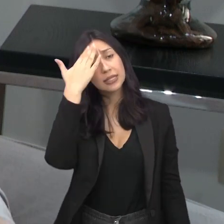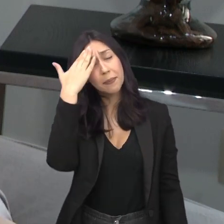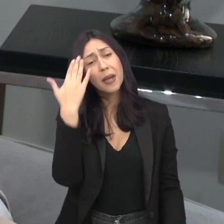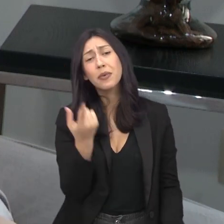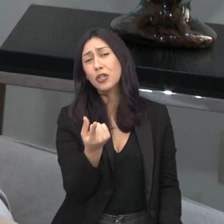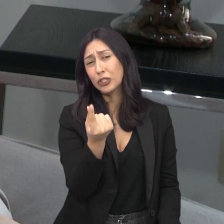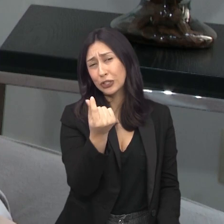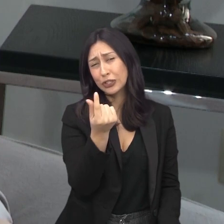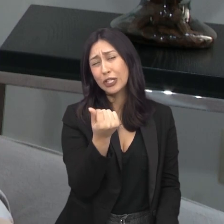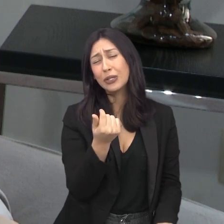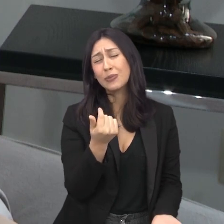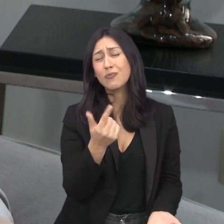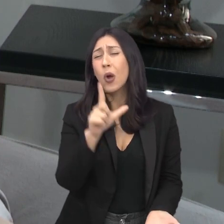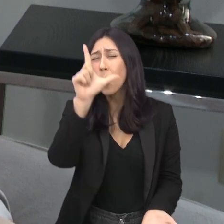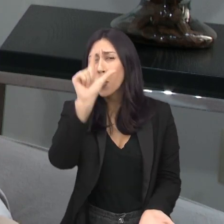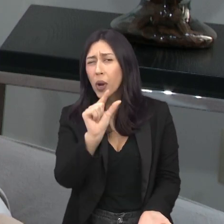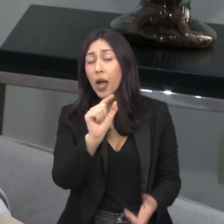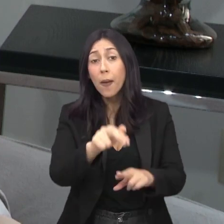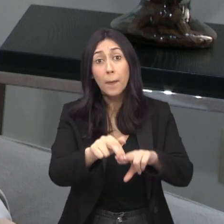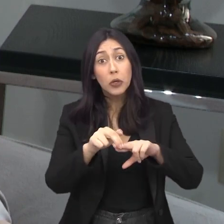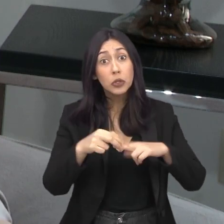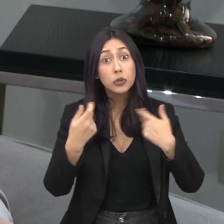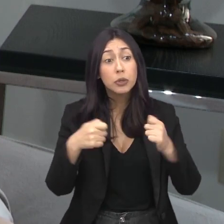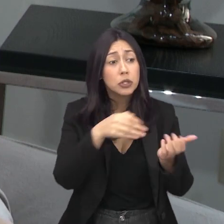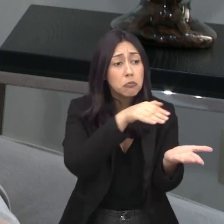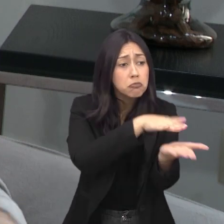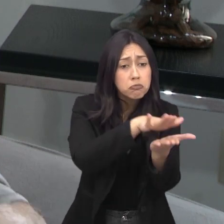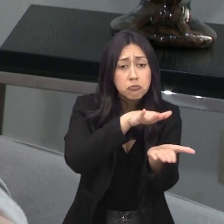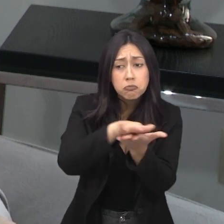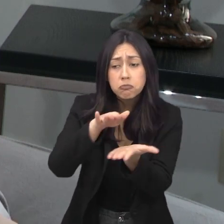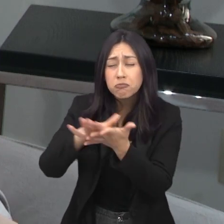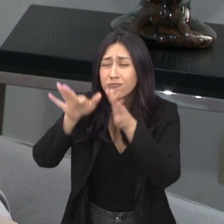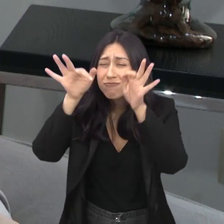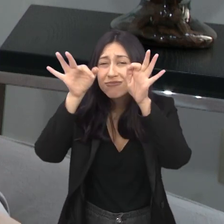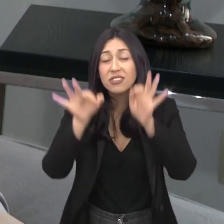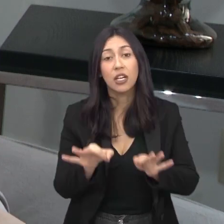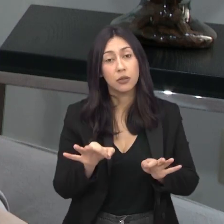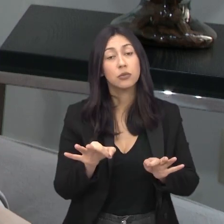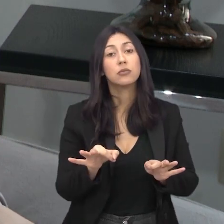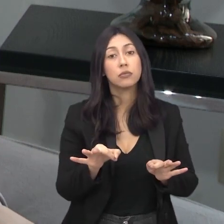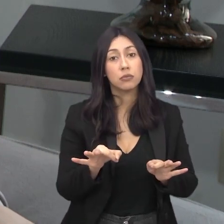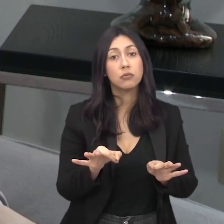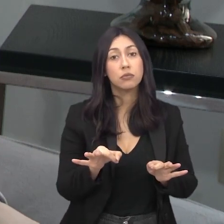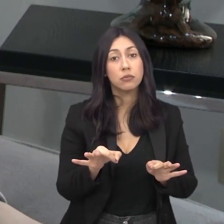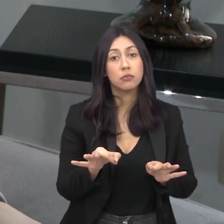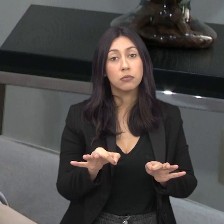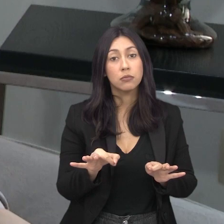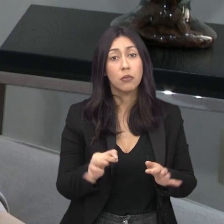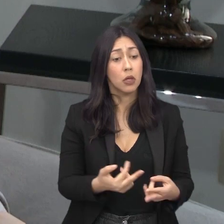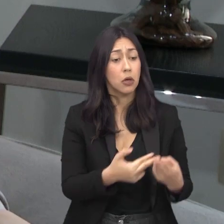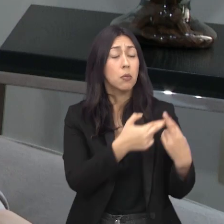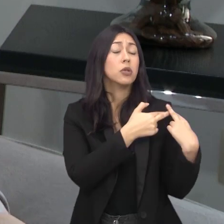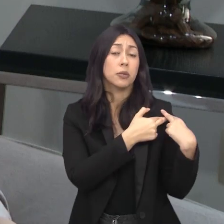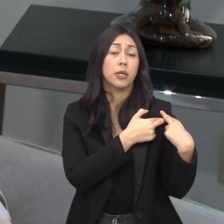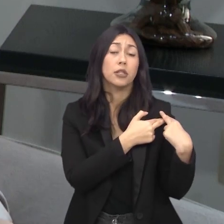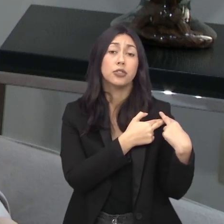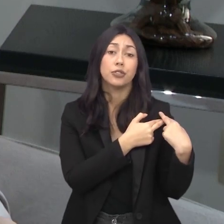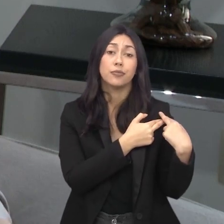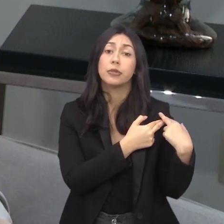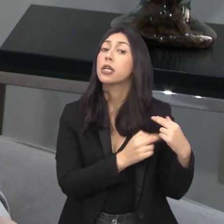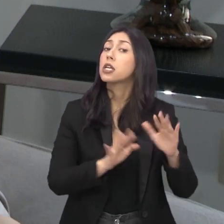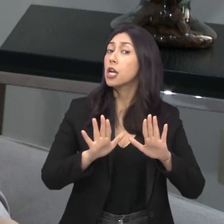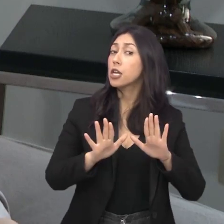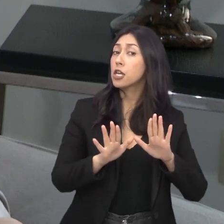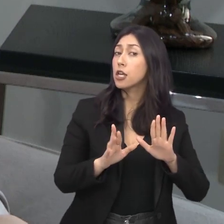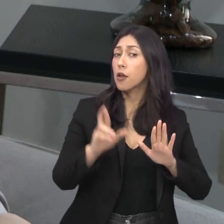os recursos são escassos, então gastar bem é a primeira premissa do poder público, né? E